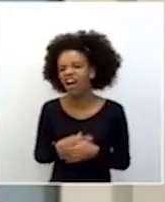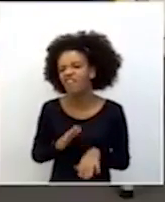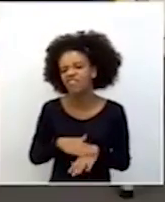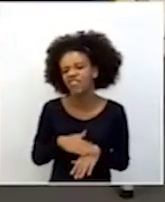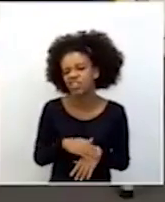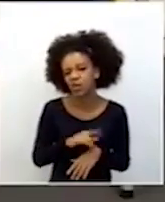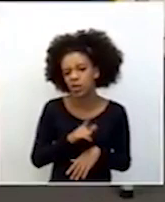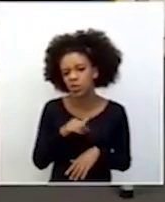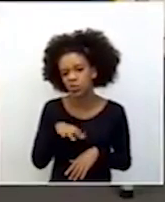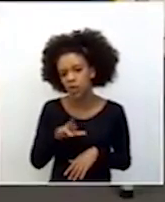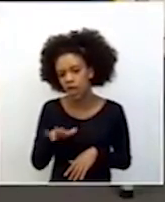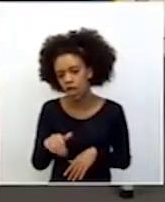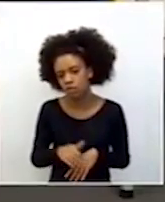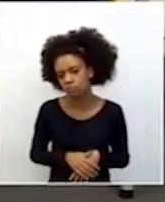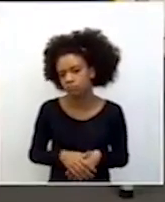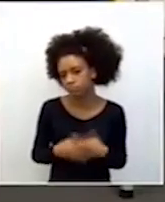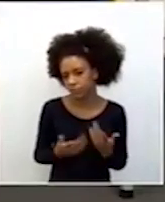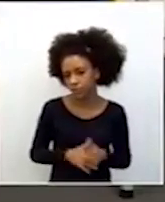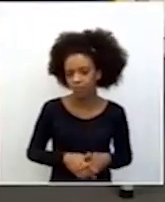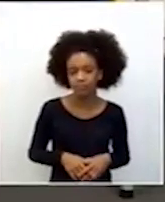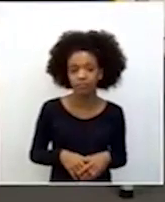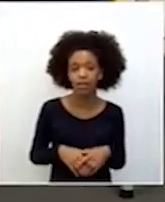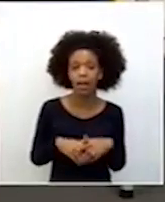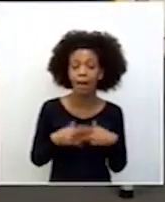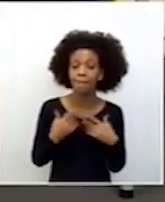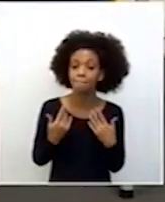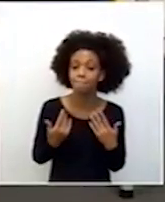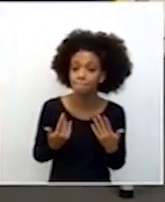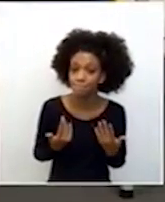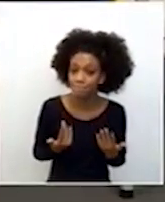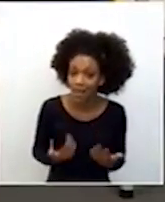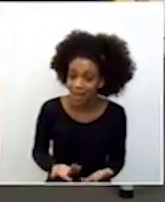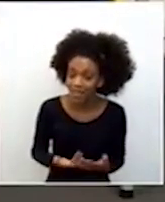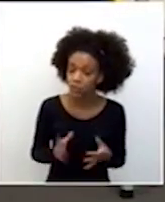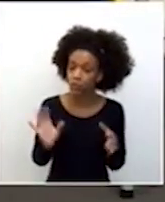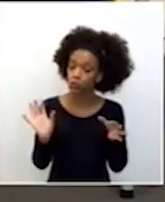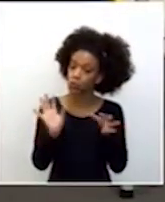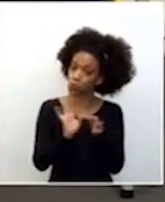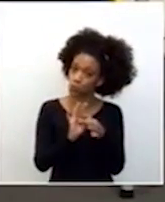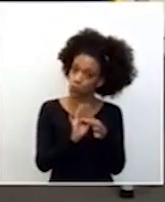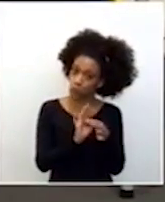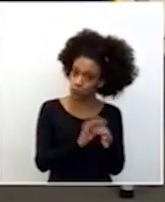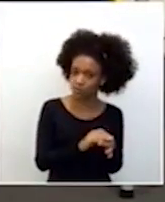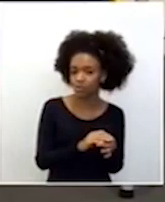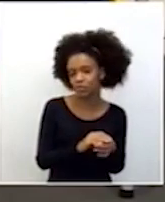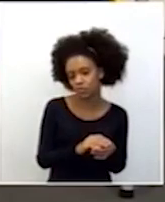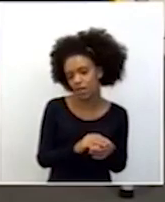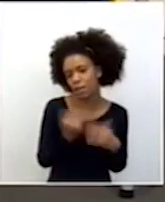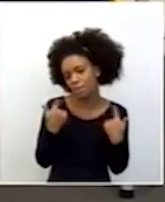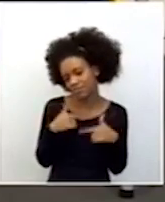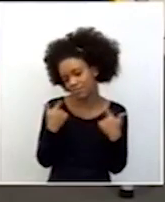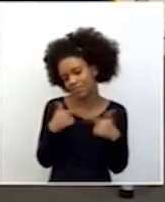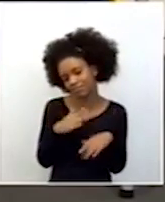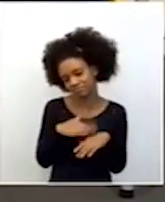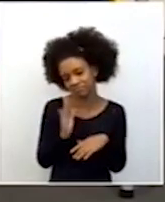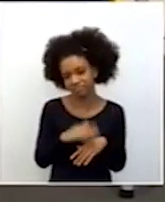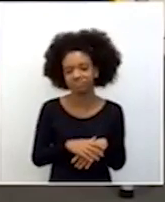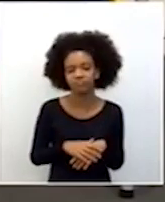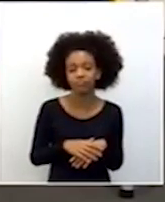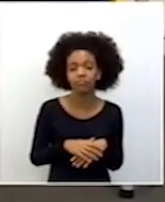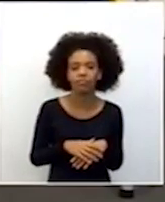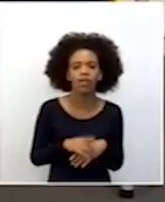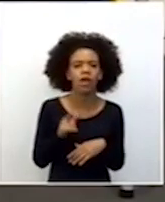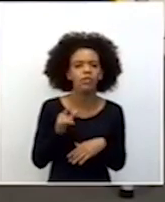Burlar, desviar, né? Também. Mas nesse contexto da charge é mais para tornar cômico, não é mesmo? Engraçado isso. Para